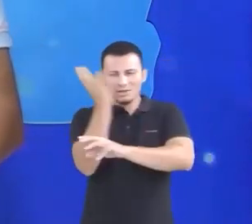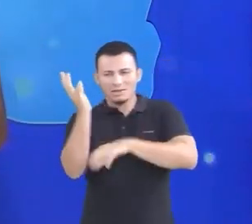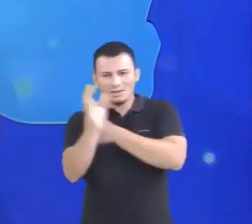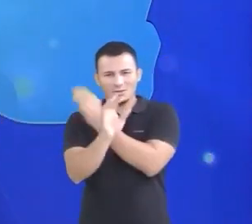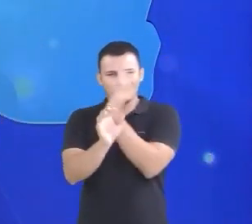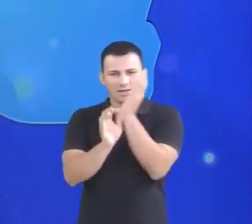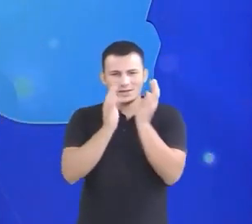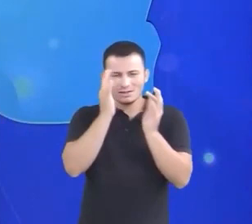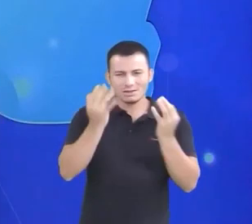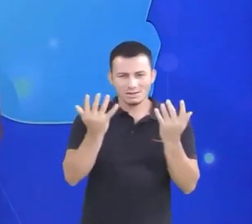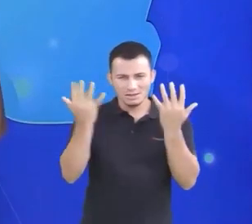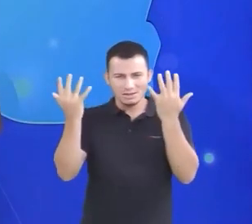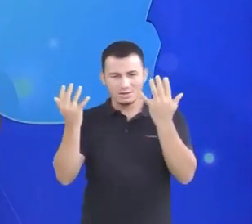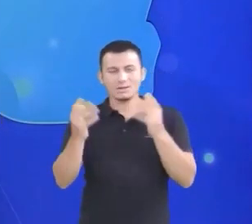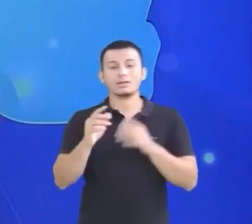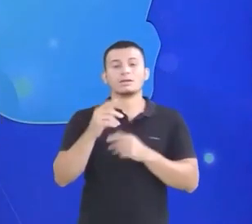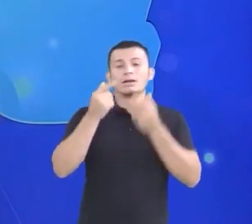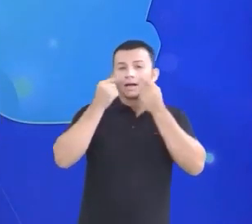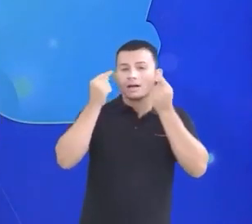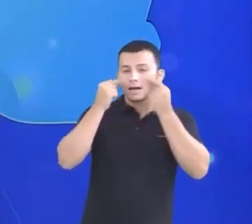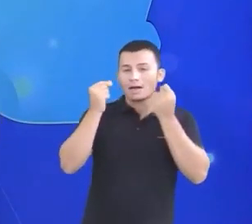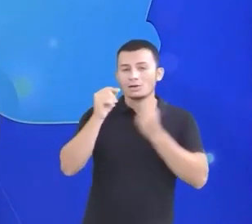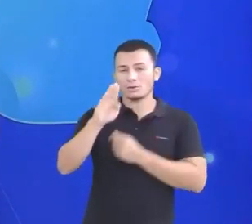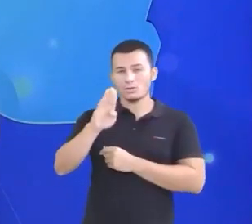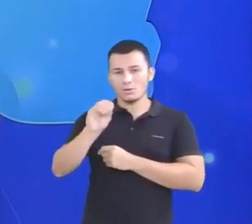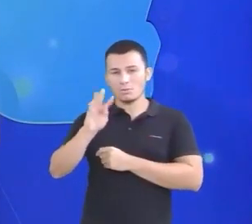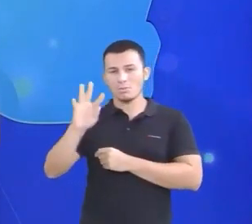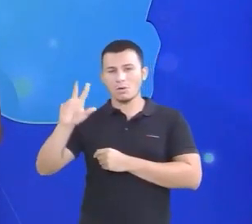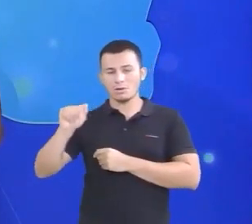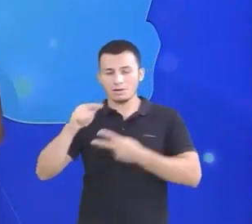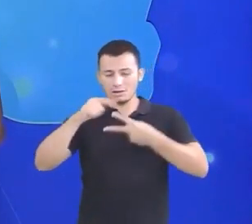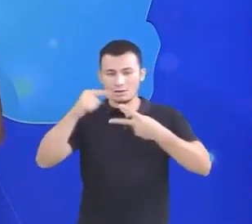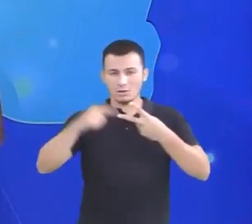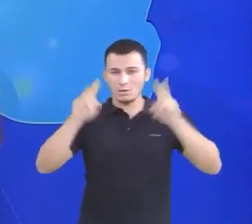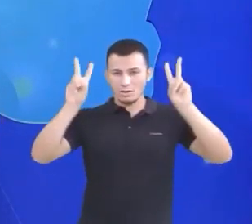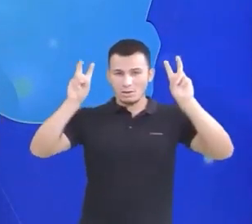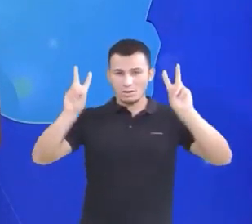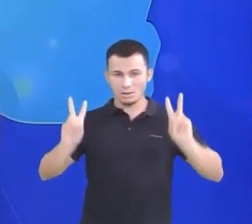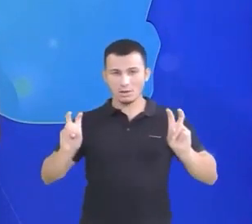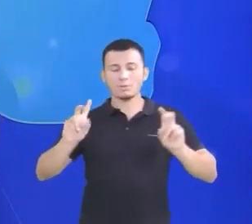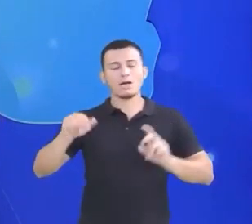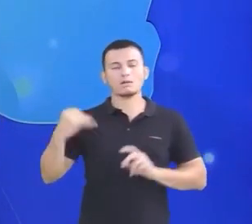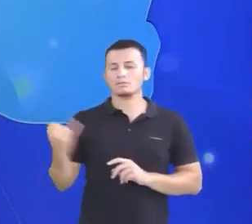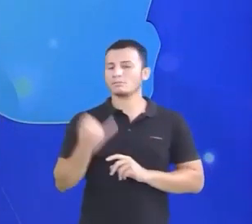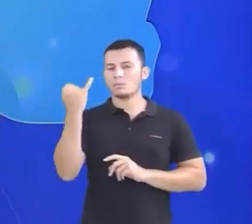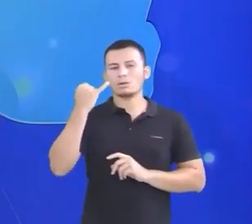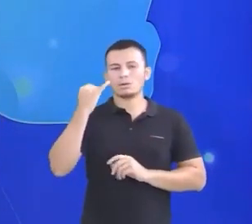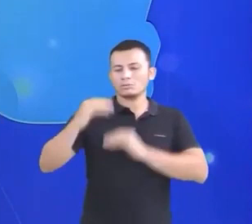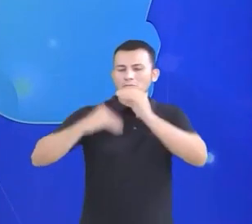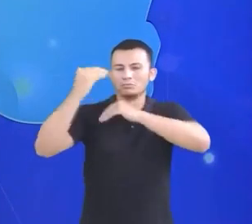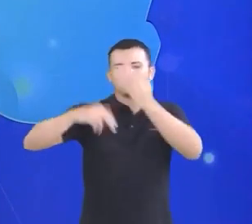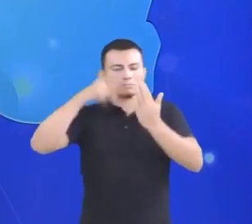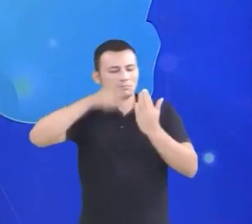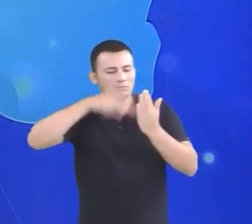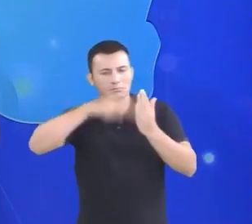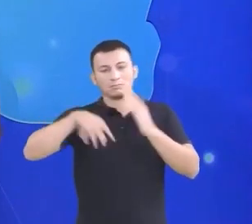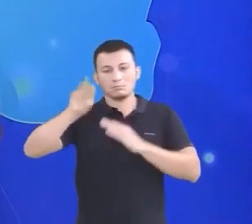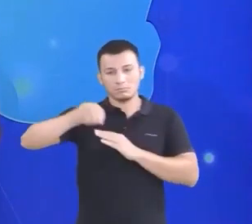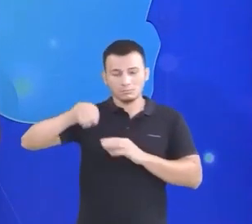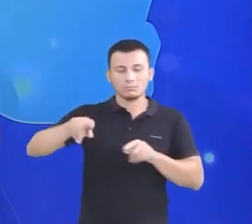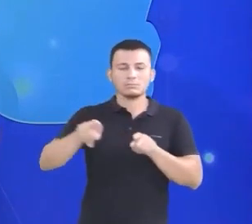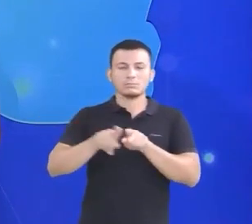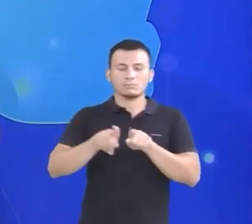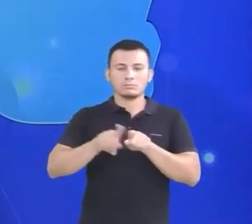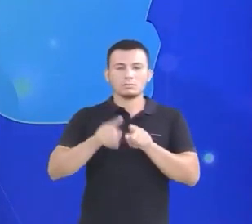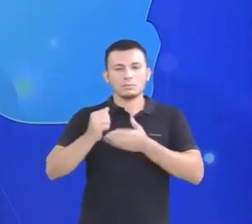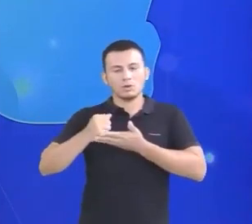leituras. São dois clássicos da literatura que vão ajudar vocês bastante no desenvolvimento da língua portuguesa, além de ajudar também